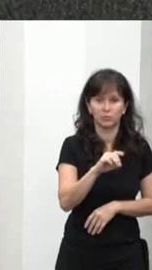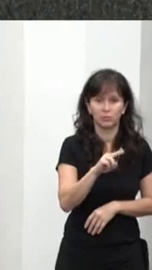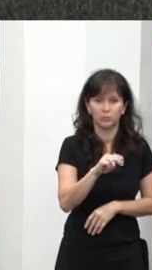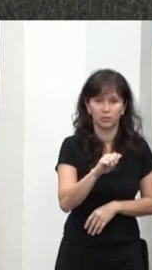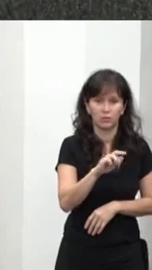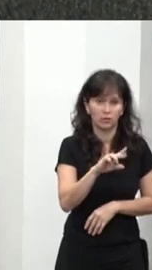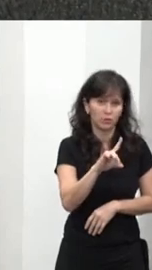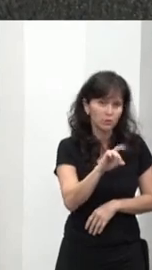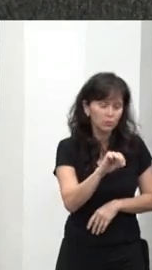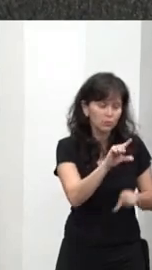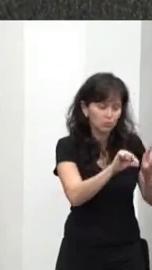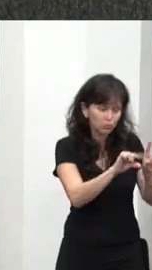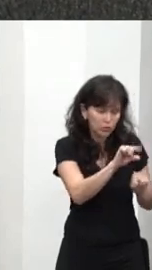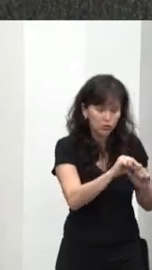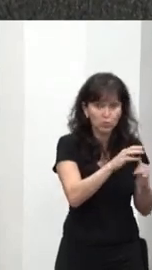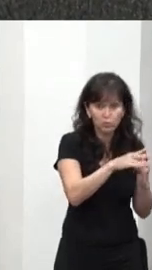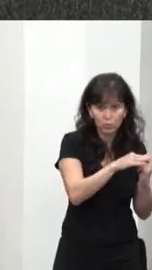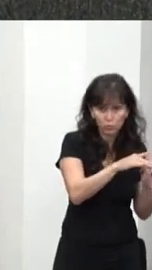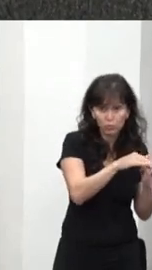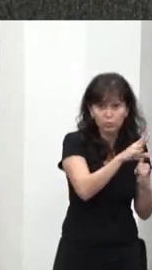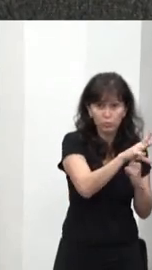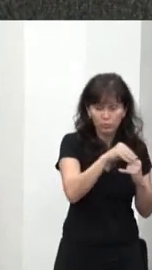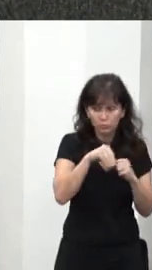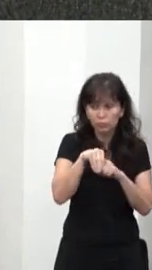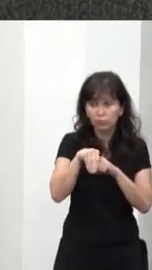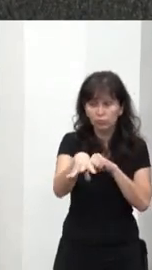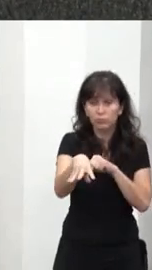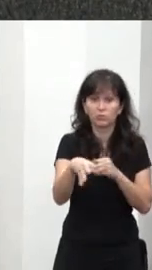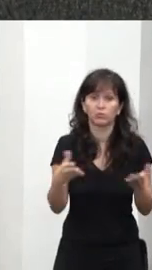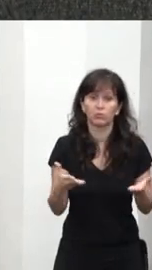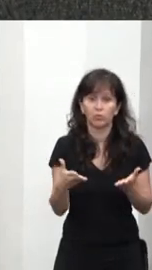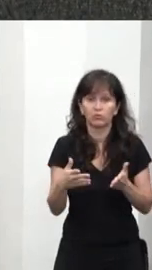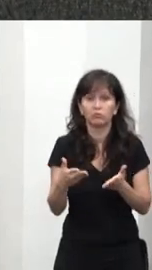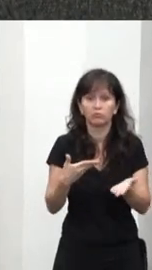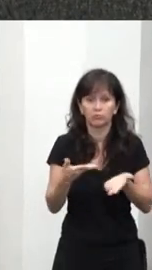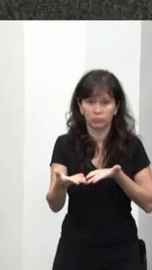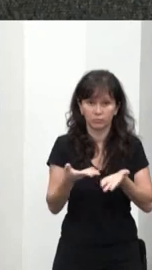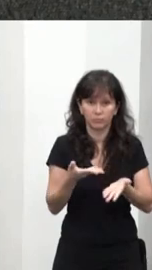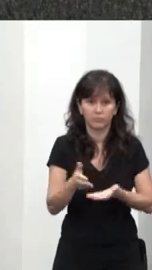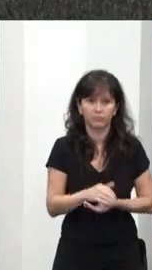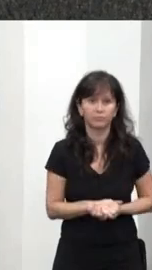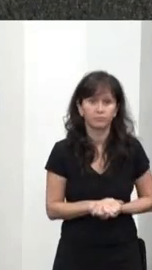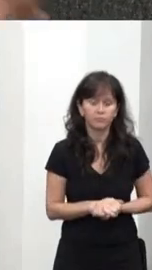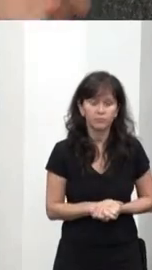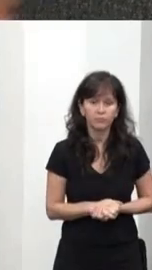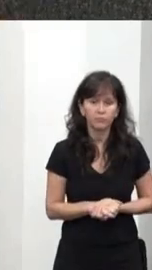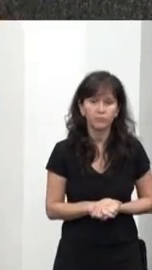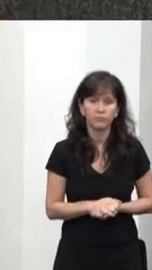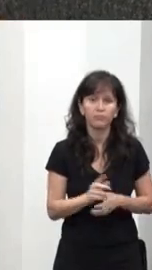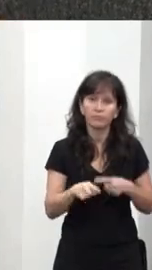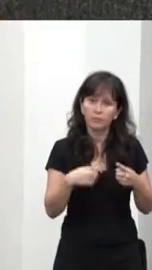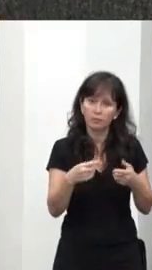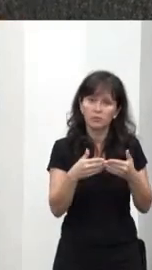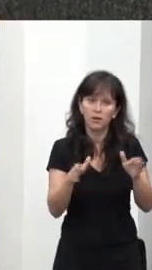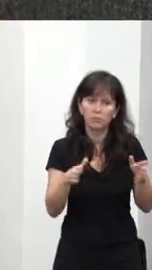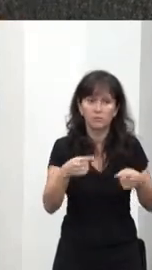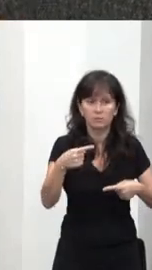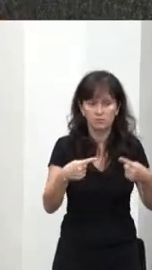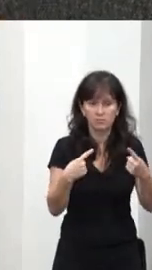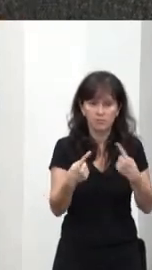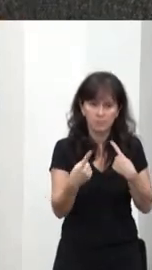contribuições que das pessoas que estão acompanhando de forma online e depois a gente abre para um debate amplo